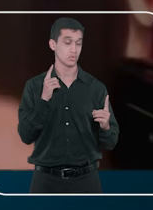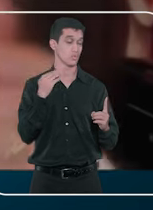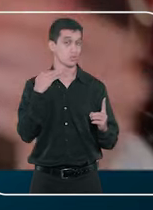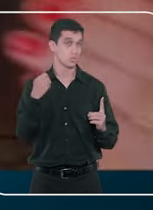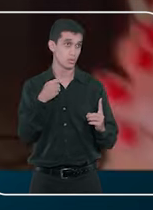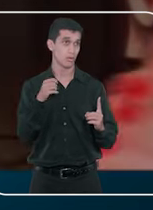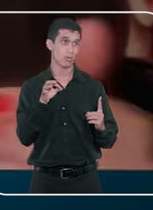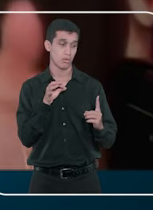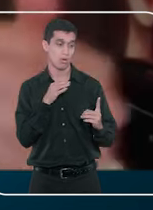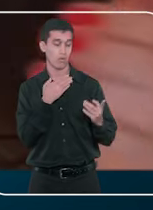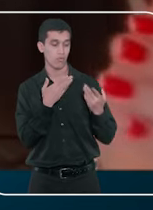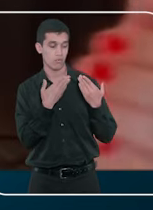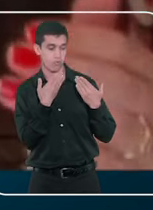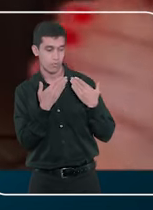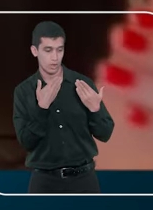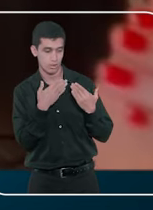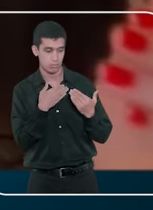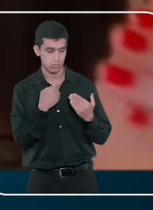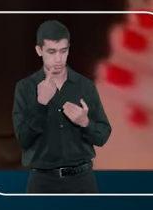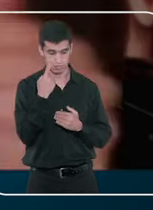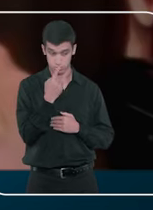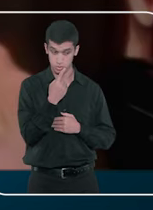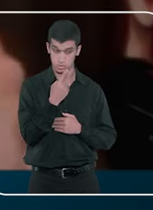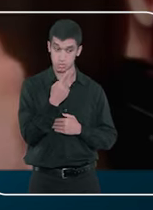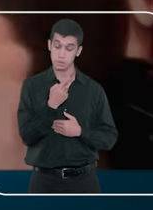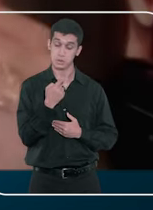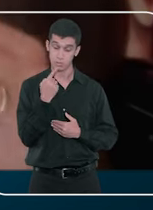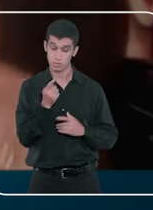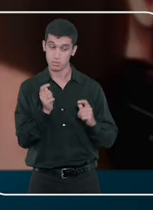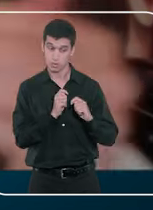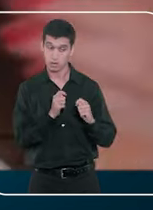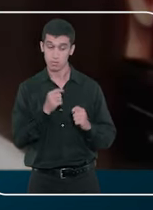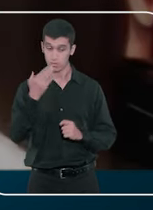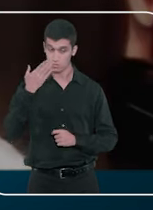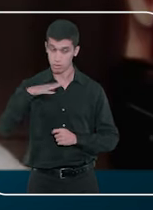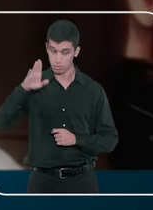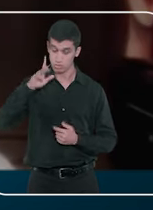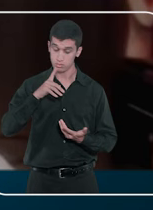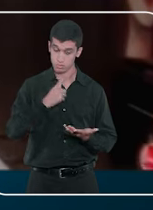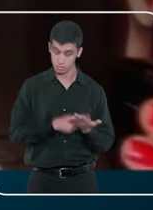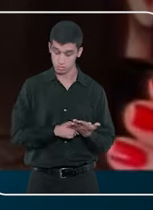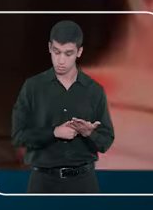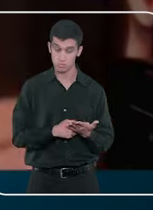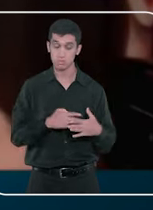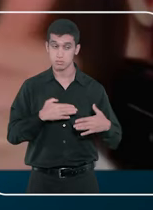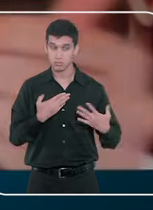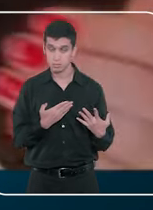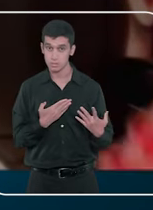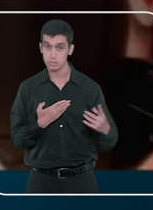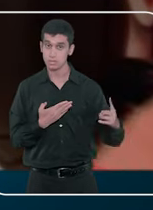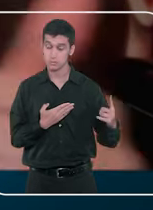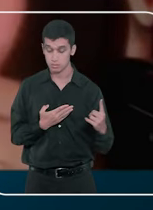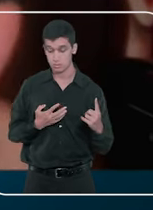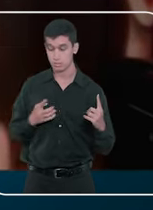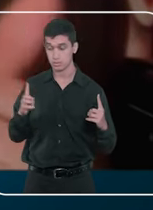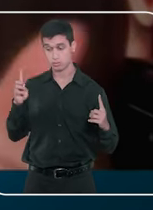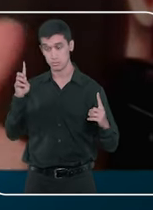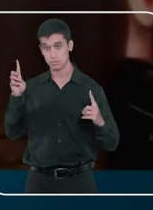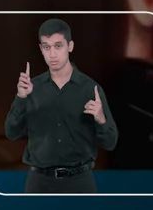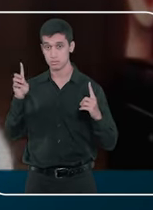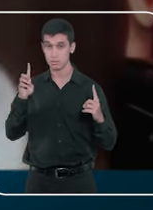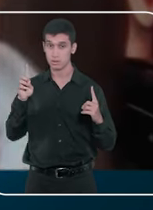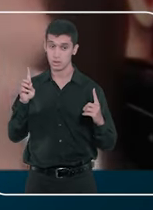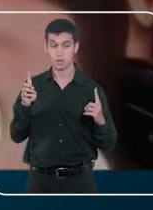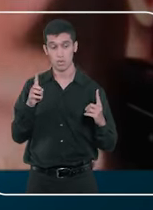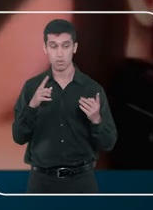aqueles acordos de aproximação entre o interessado e o celebrante, evoluem e